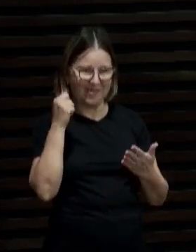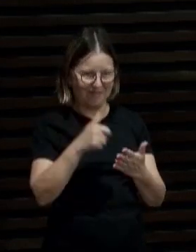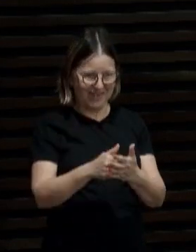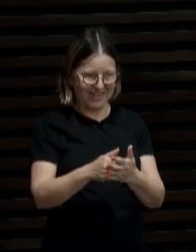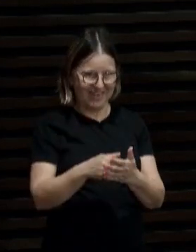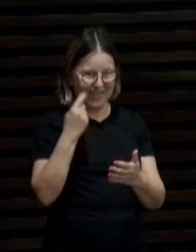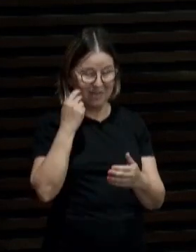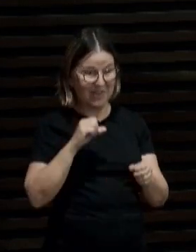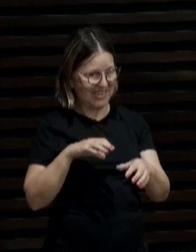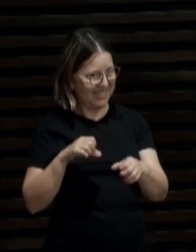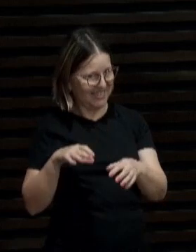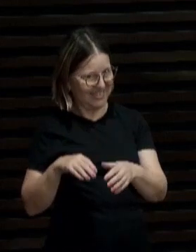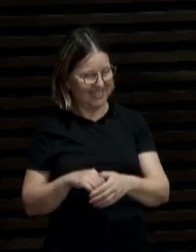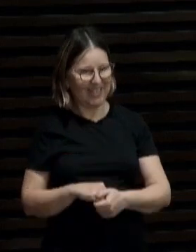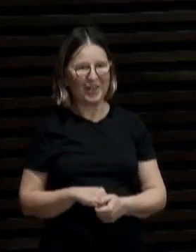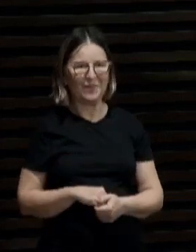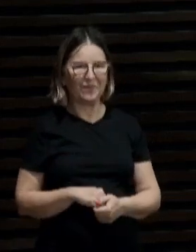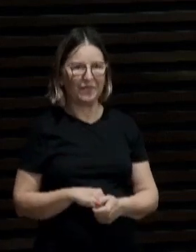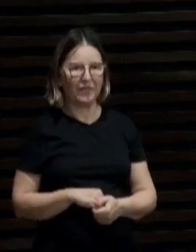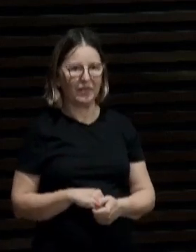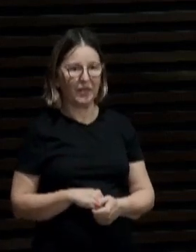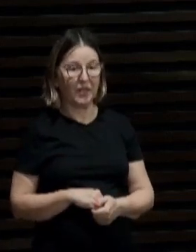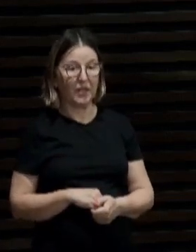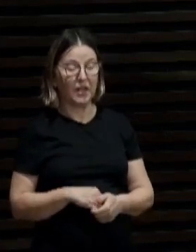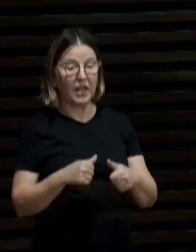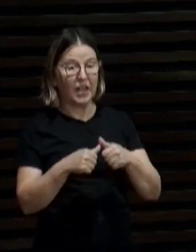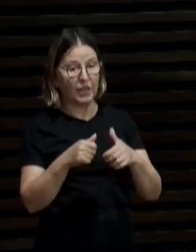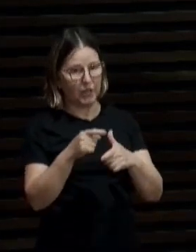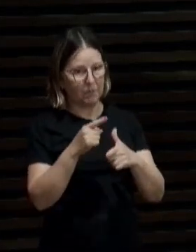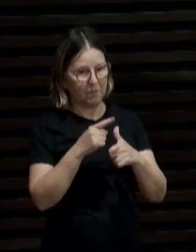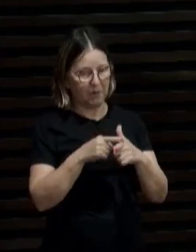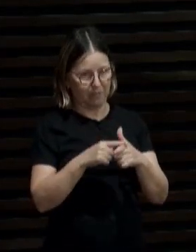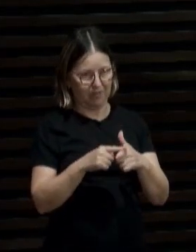para ensinar. Aqui é um problema que nós temos, a gente busca a palavra para ensinar.